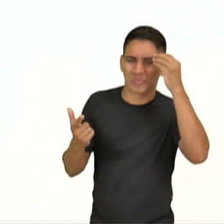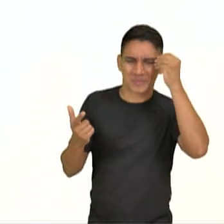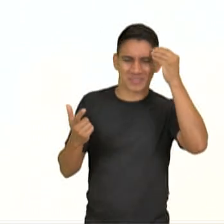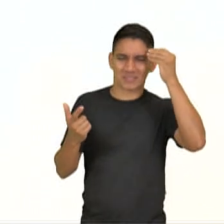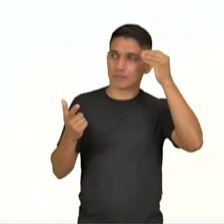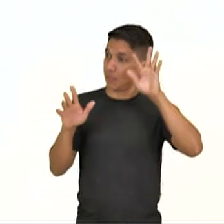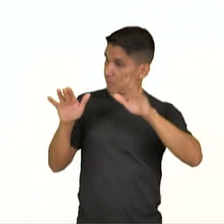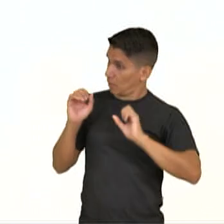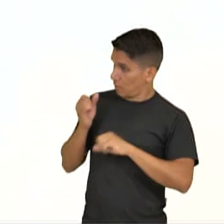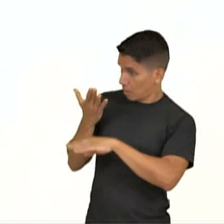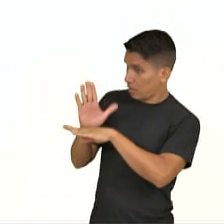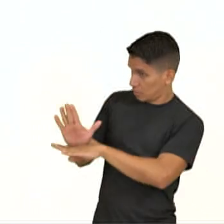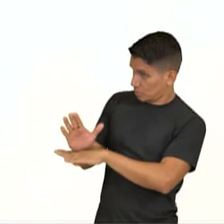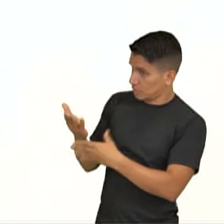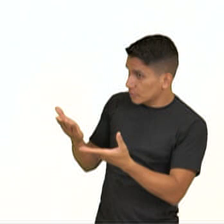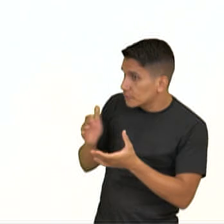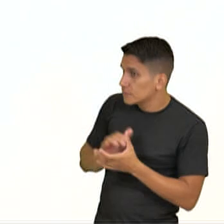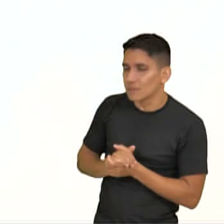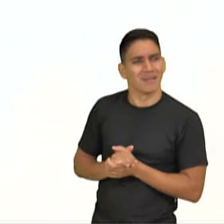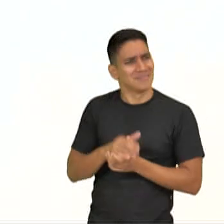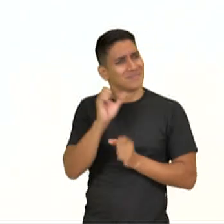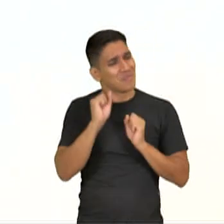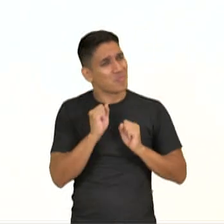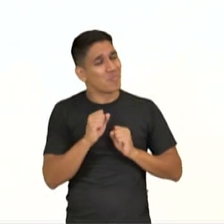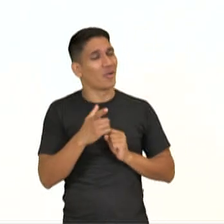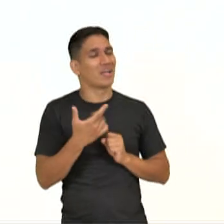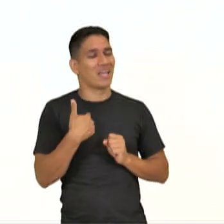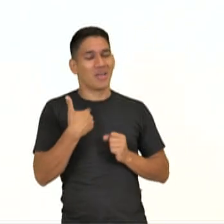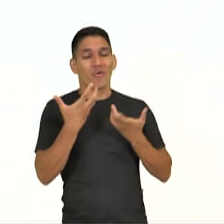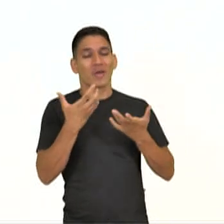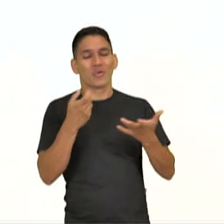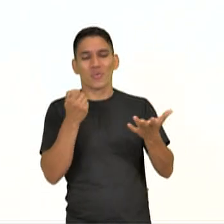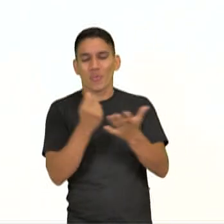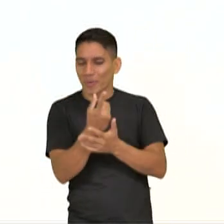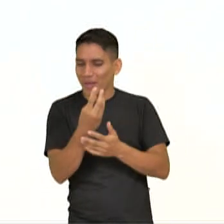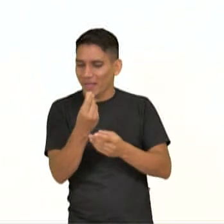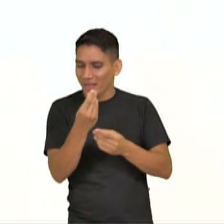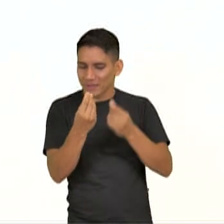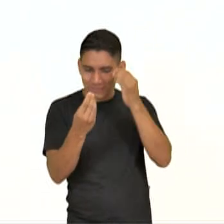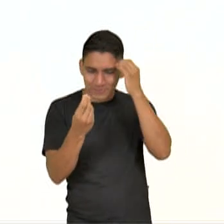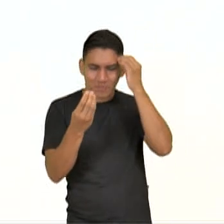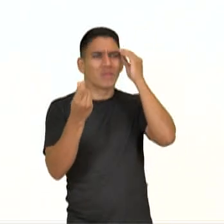Posso ajudá-lo, cavalheiro? Pode. Eu quero um daqueles,